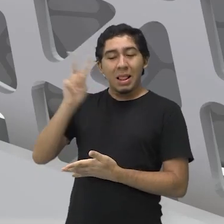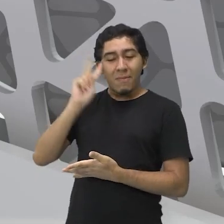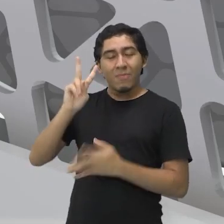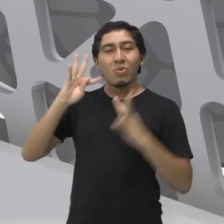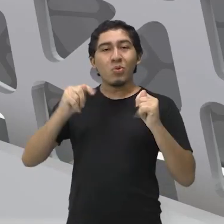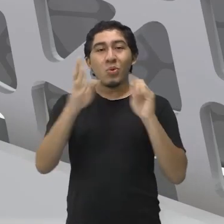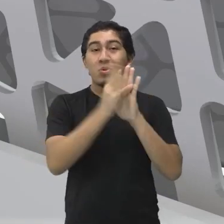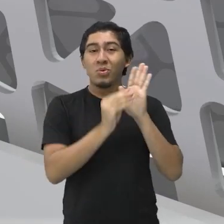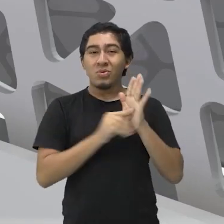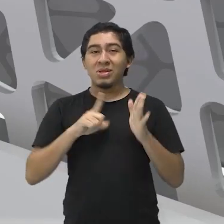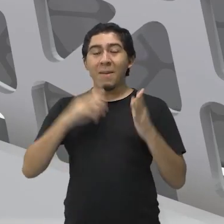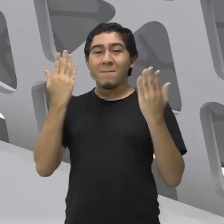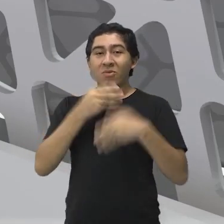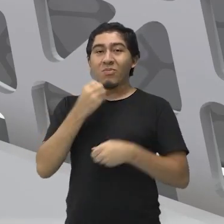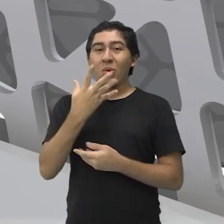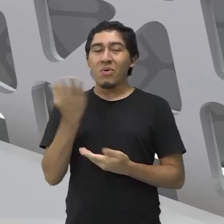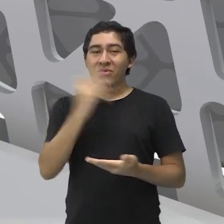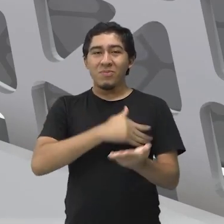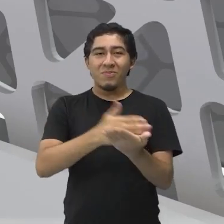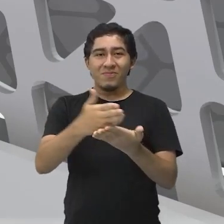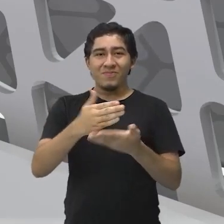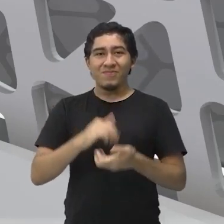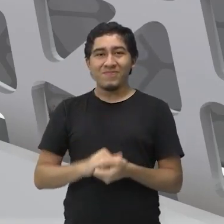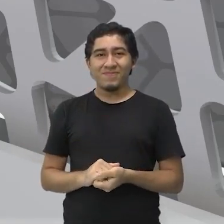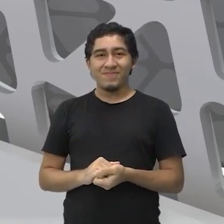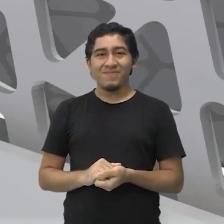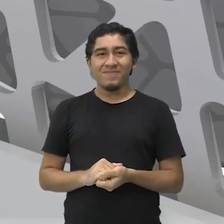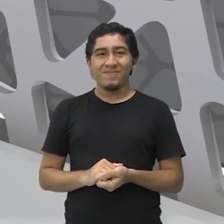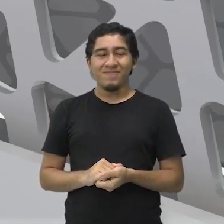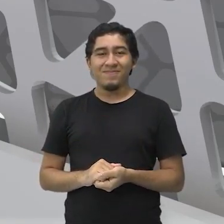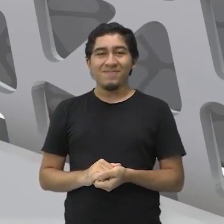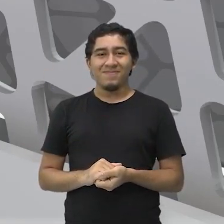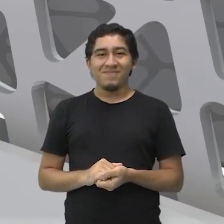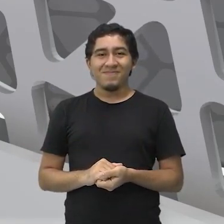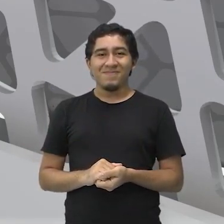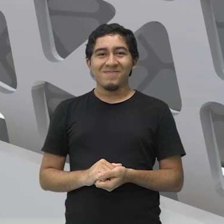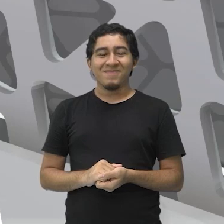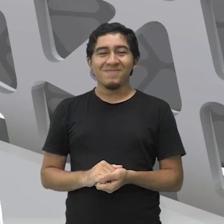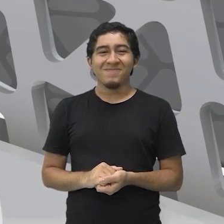trabalhamos e ter uma boa prova. Vamos lá para a nossa revisão.